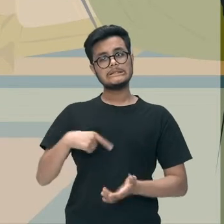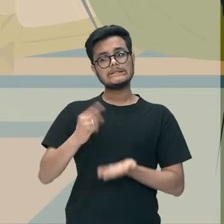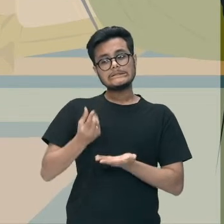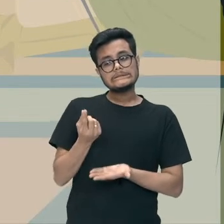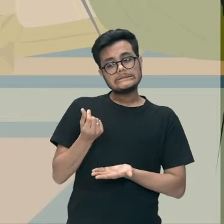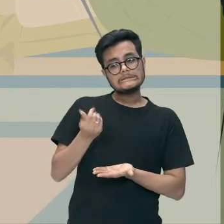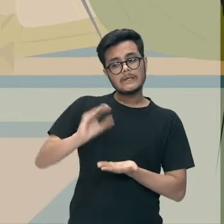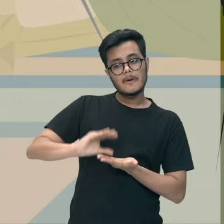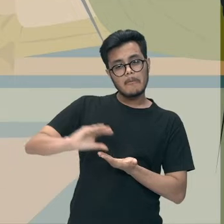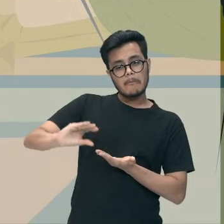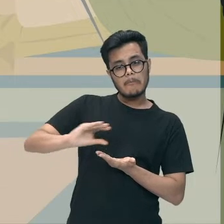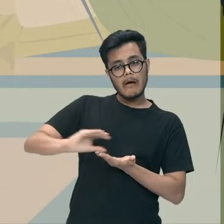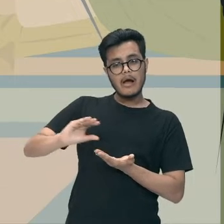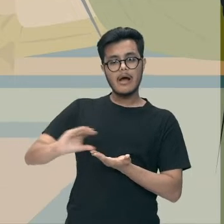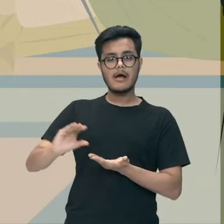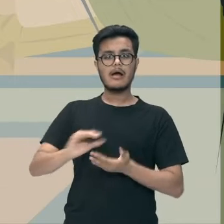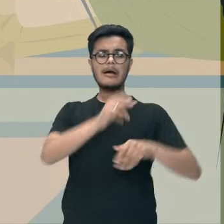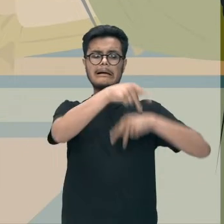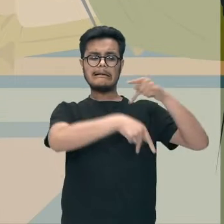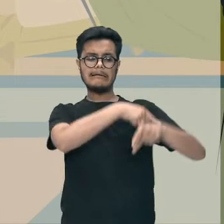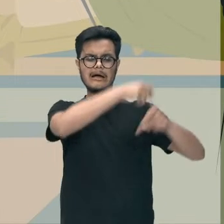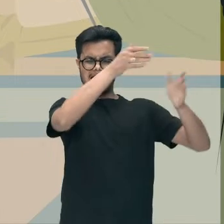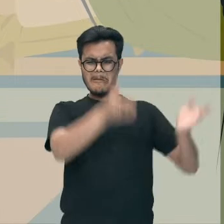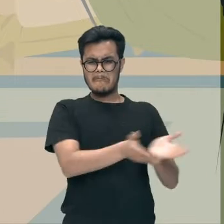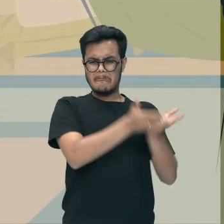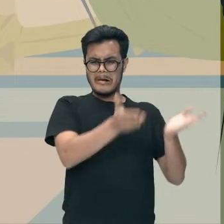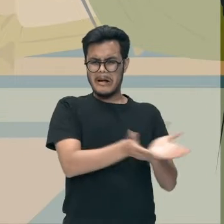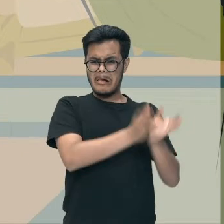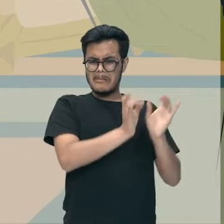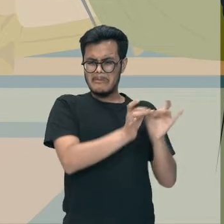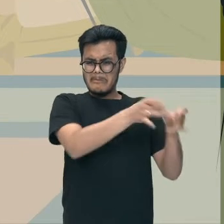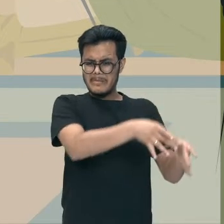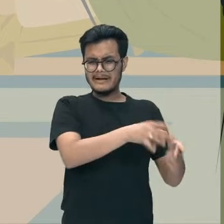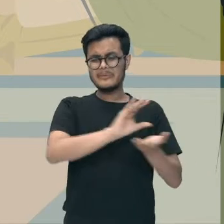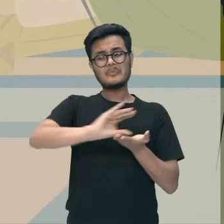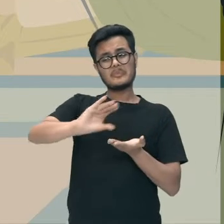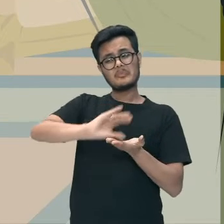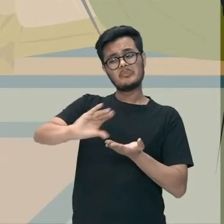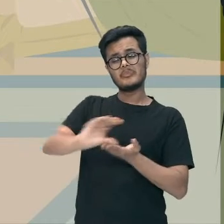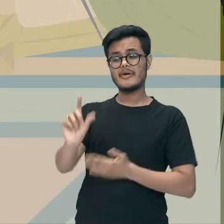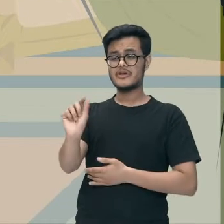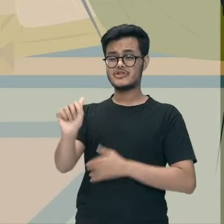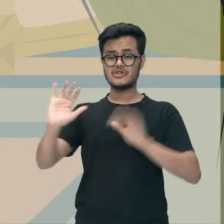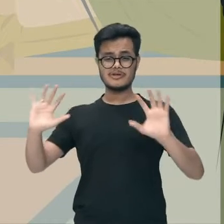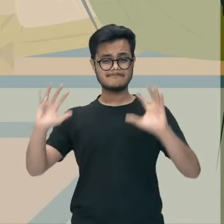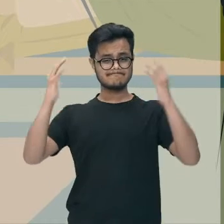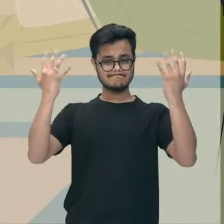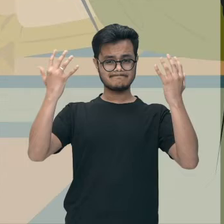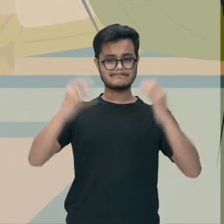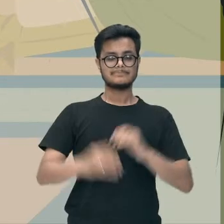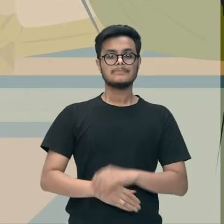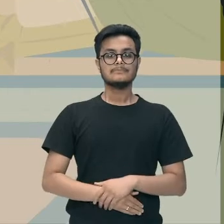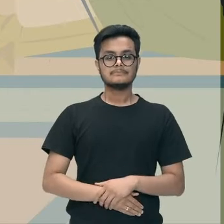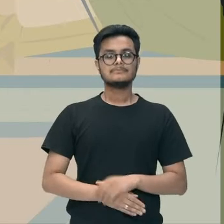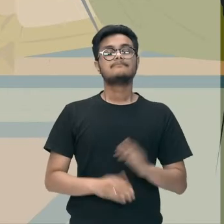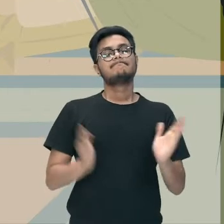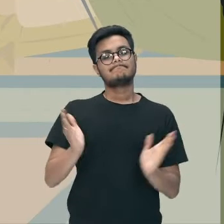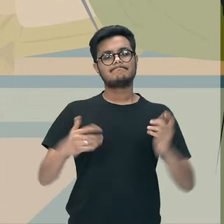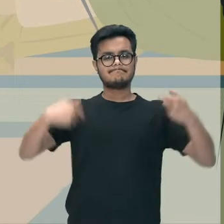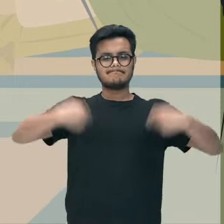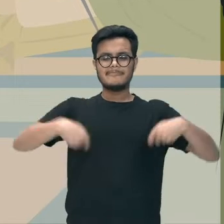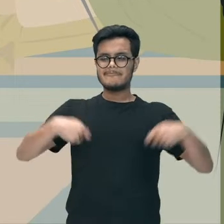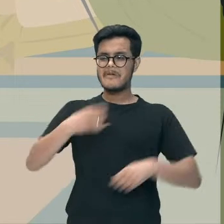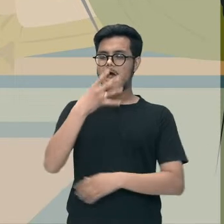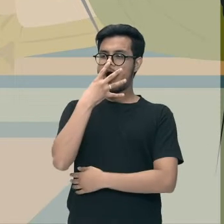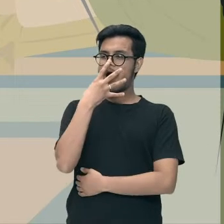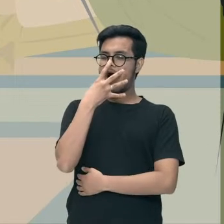né, o povo na miséria gastou-se muito na festa de coroação, pois era preciso